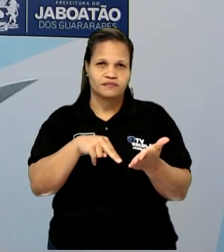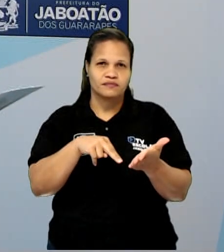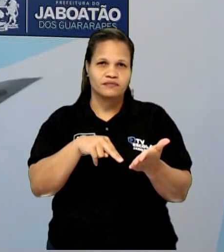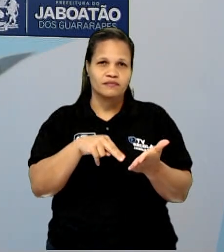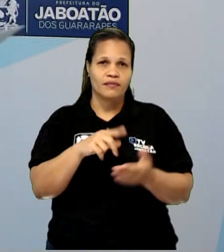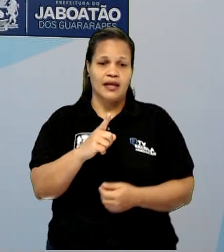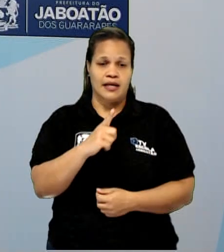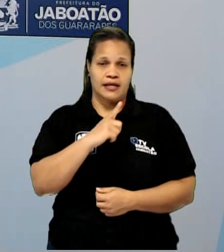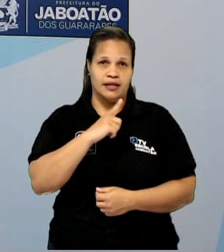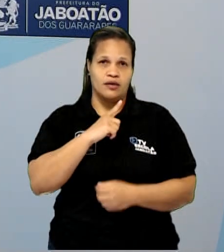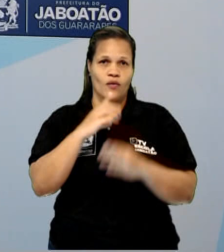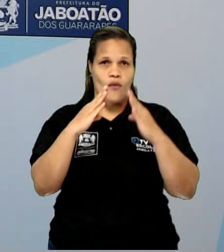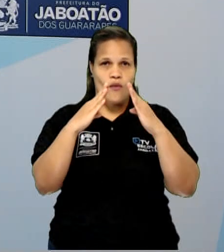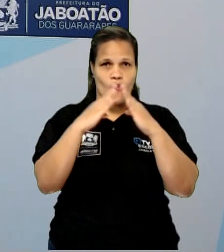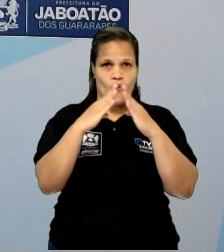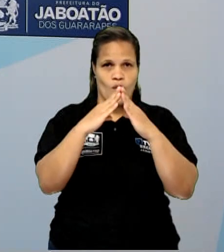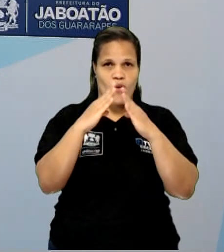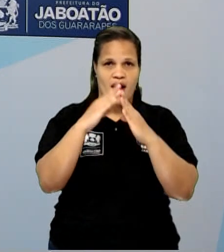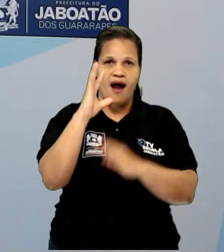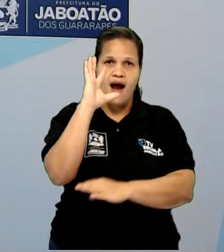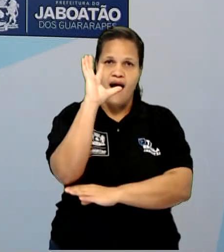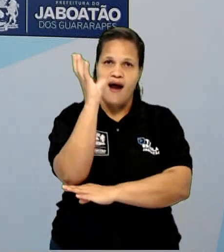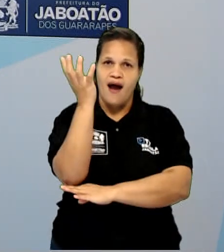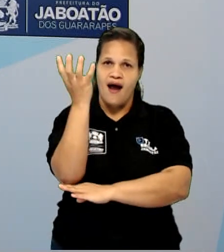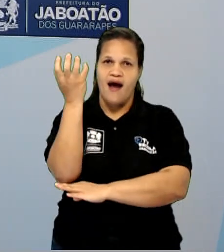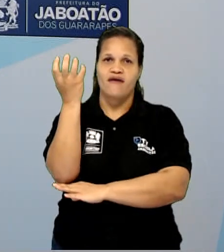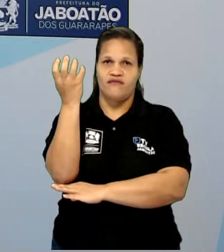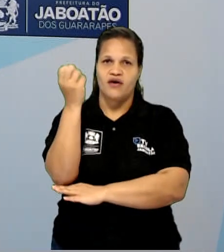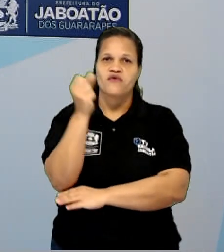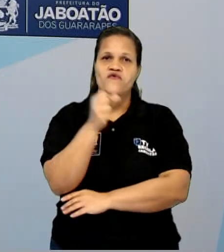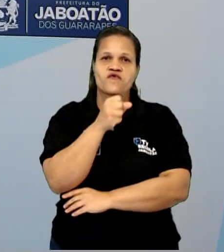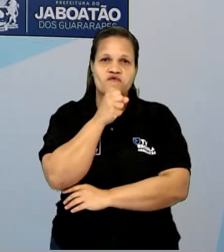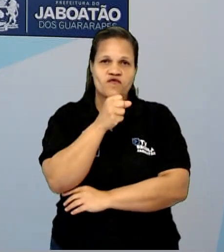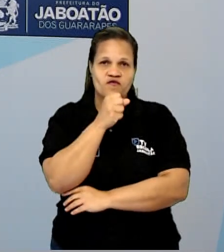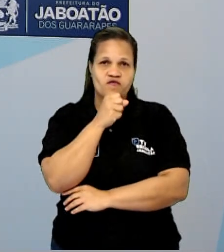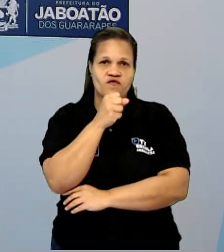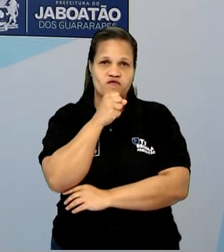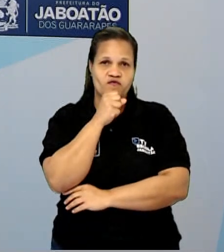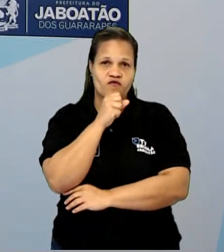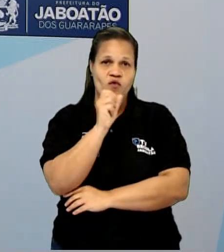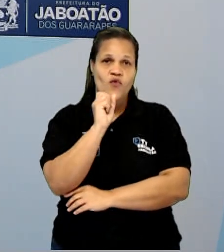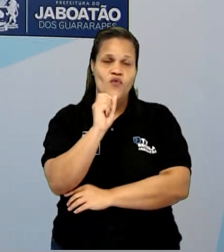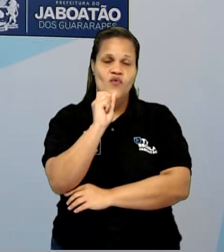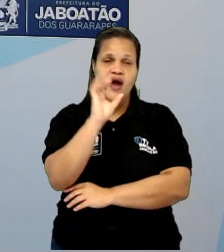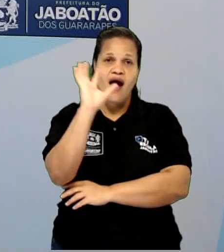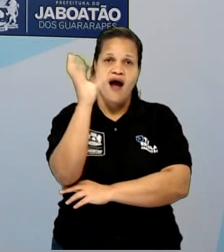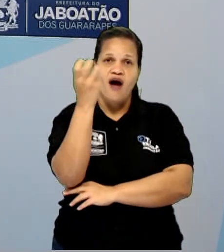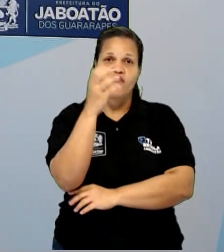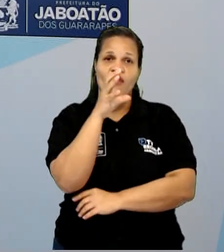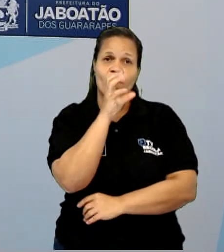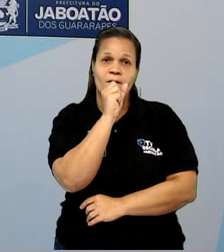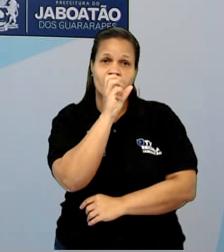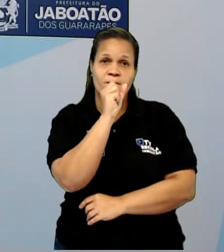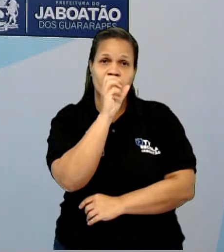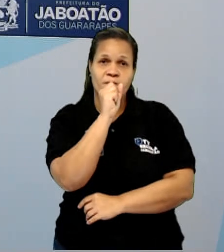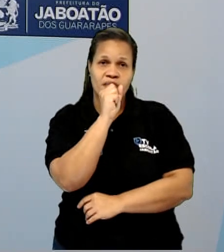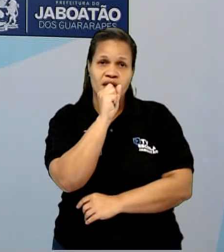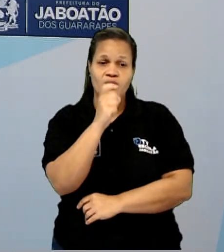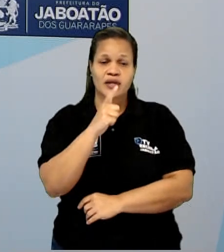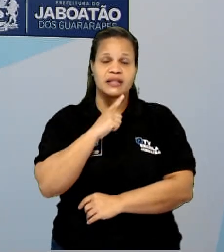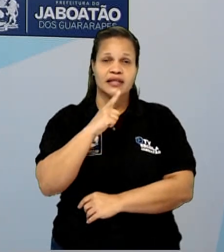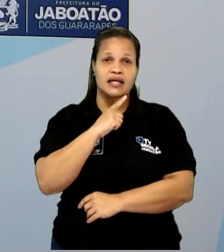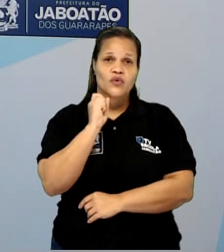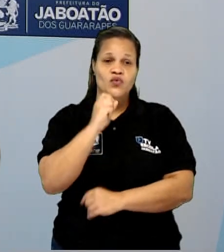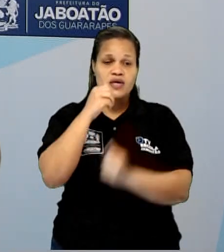tinha uma casa na árvore, no quintal do vô João, lá em cima da mangueira, sem nenhuma diversão, mas havia um